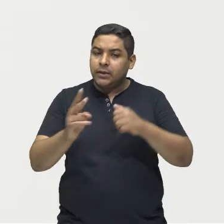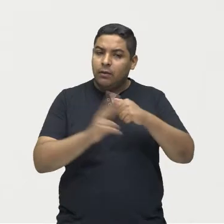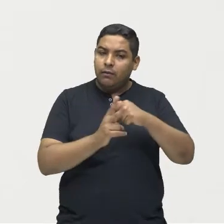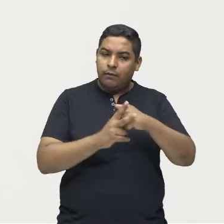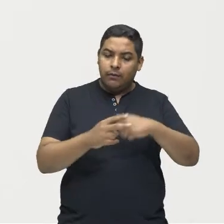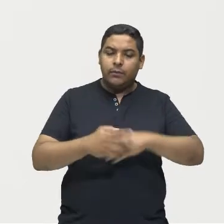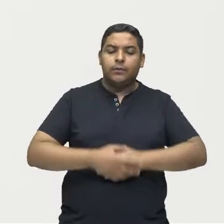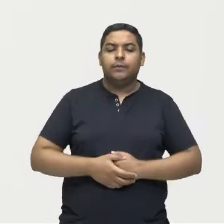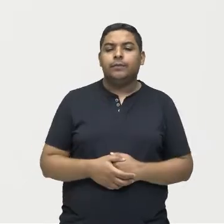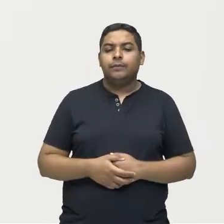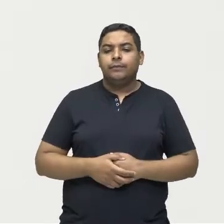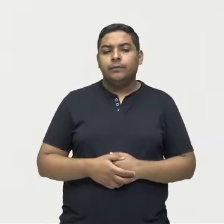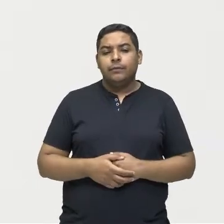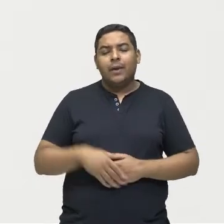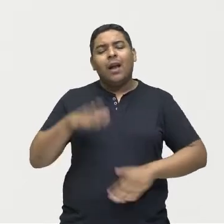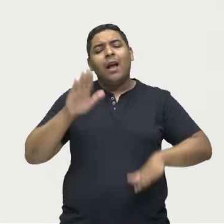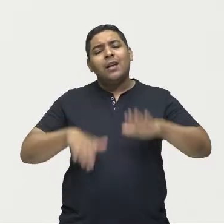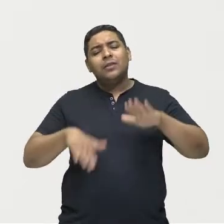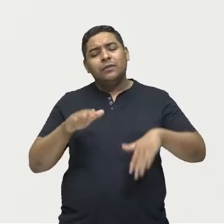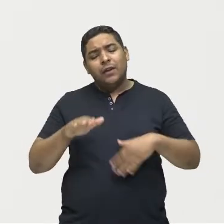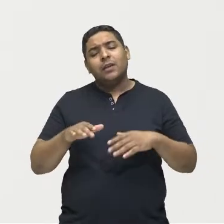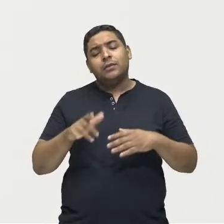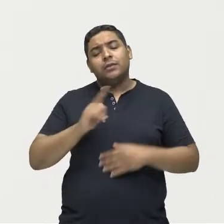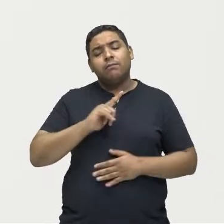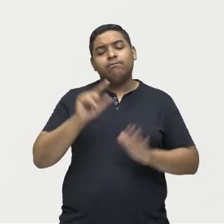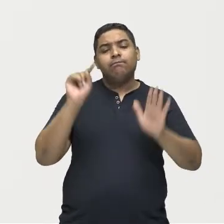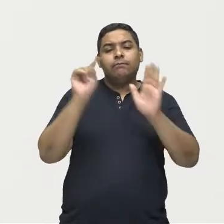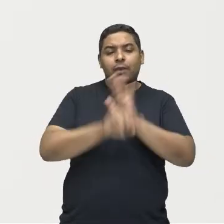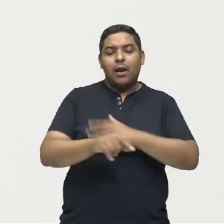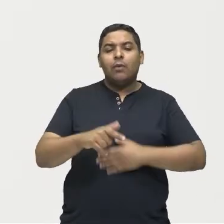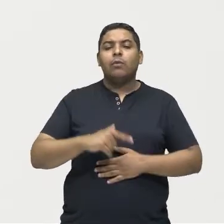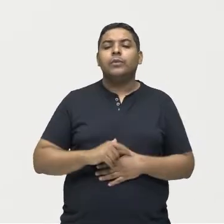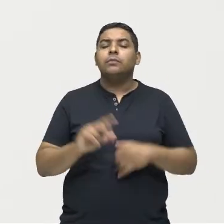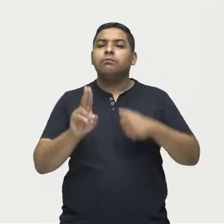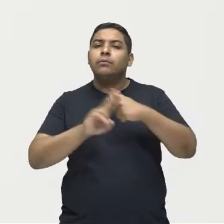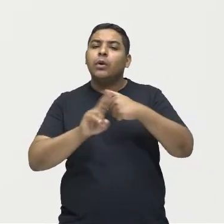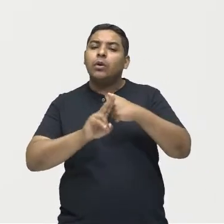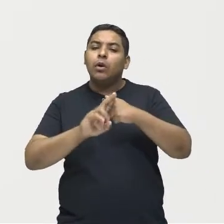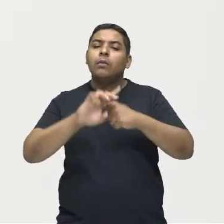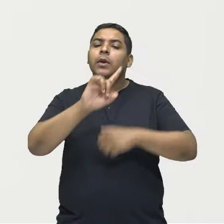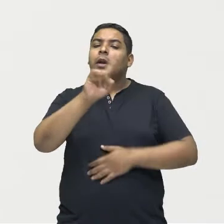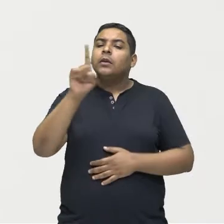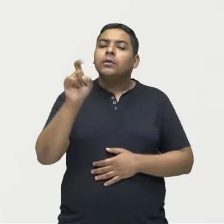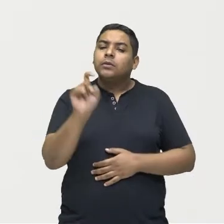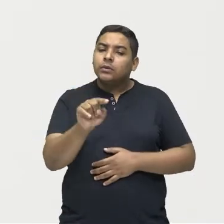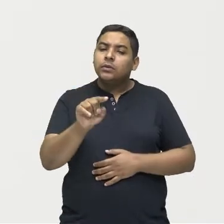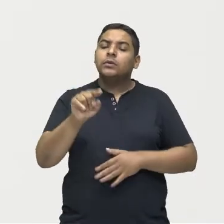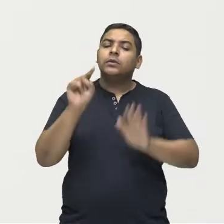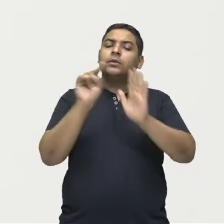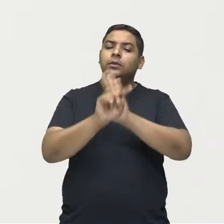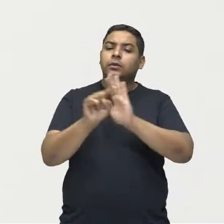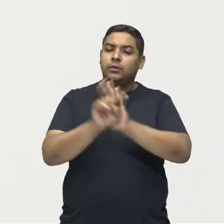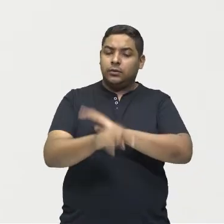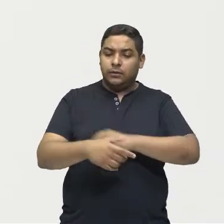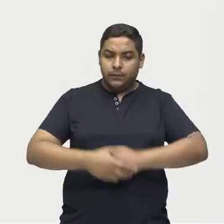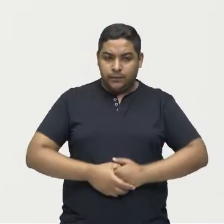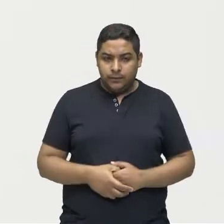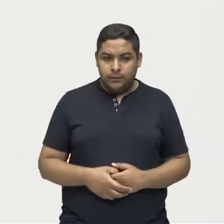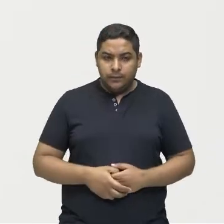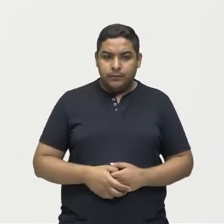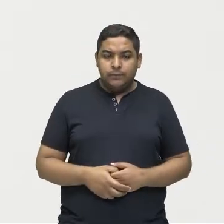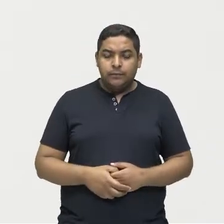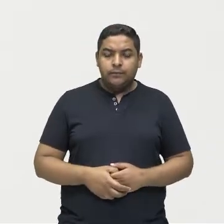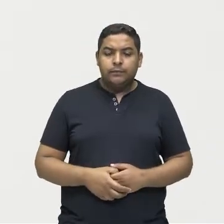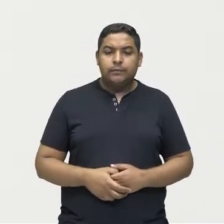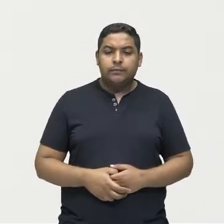verbo. E, eventualmente, eu posso fazer uma pergunta utilizando um pronome interrogativo, né? Com as WH questions, por exemplo. Mas, ainda